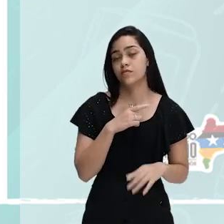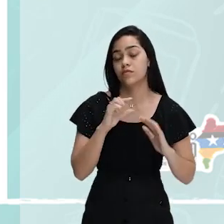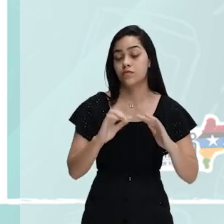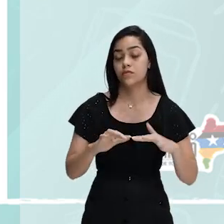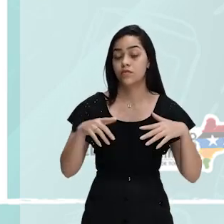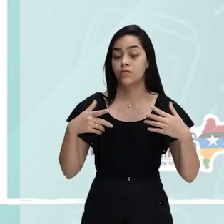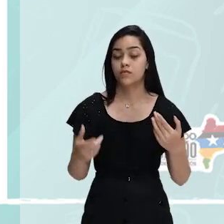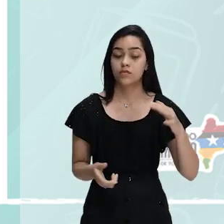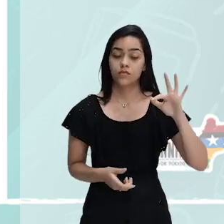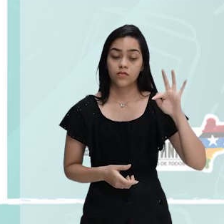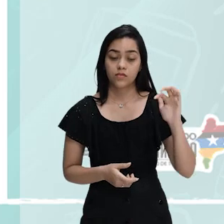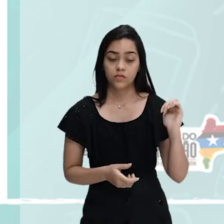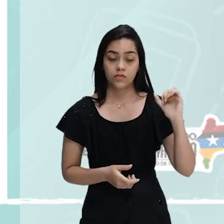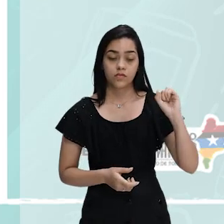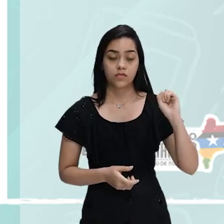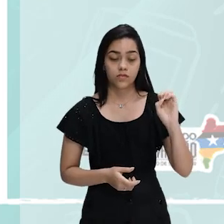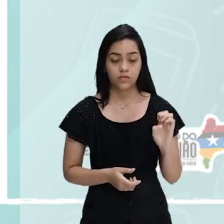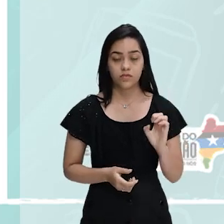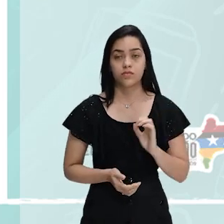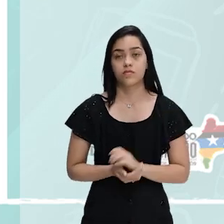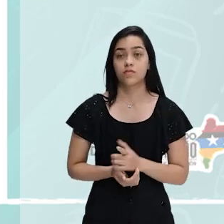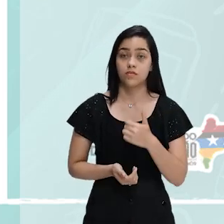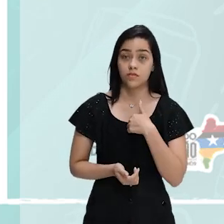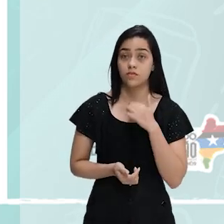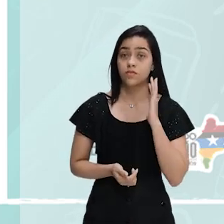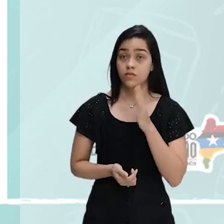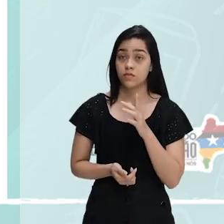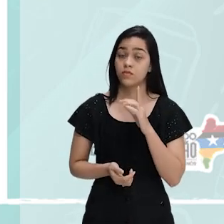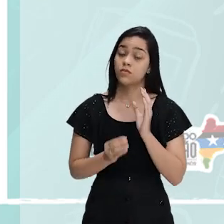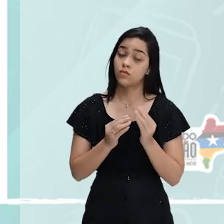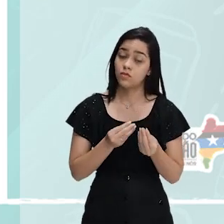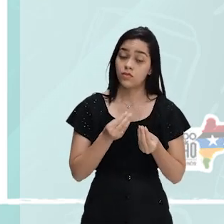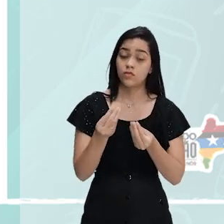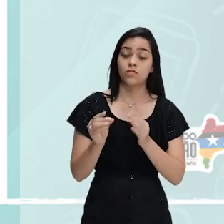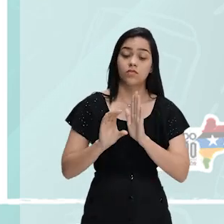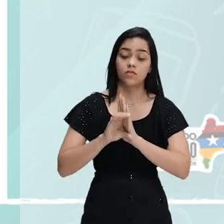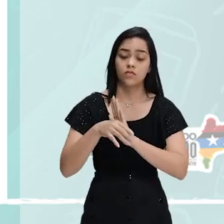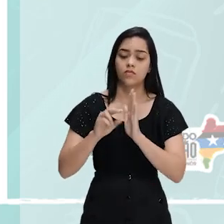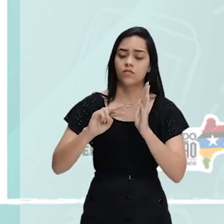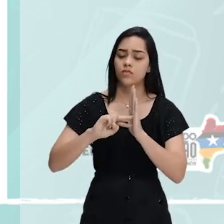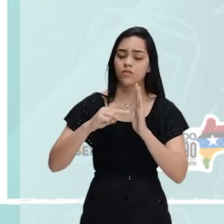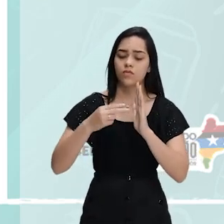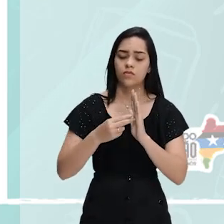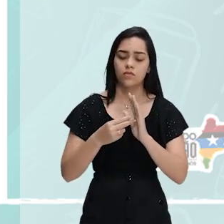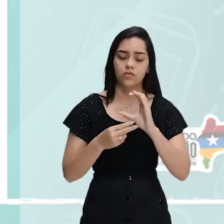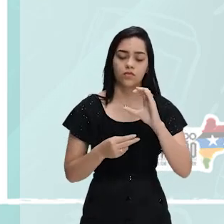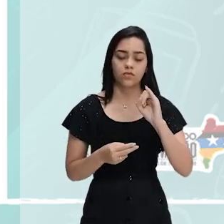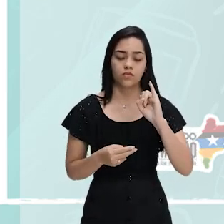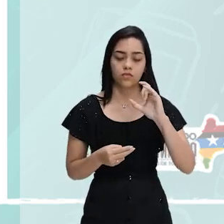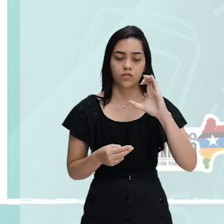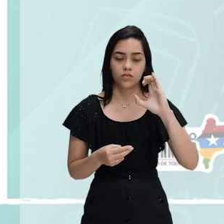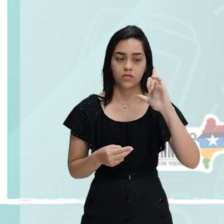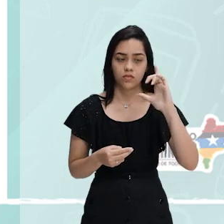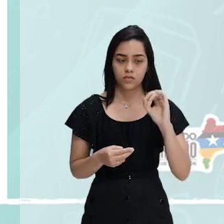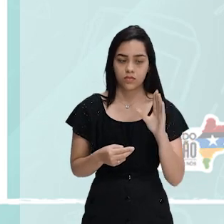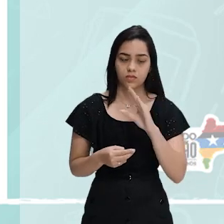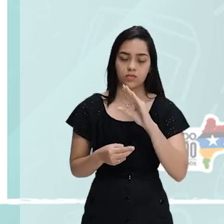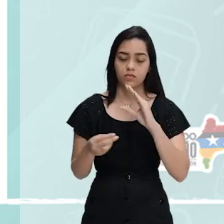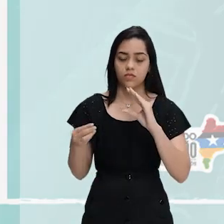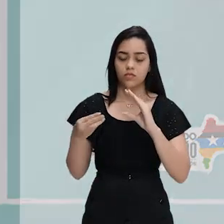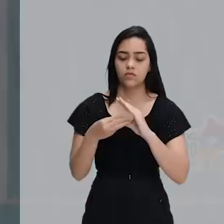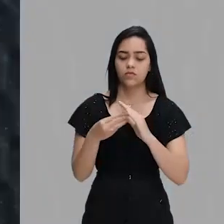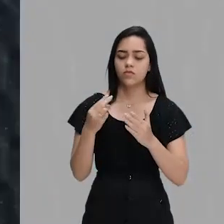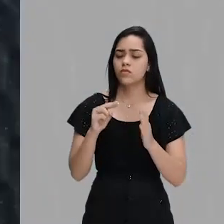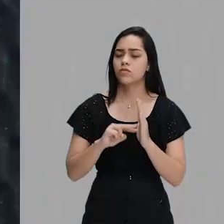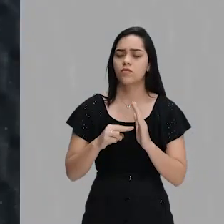é a fase do ciclo celular, que eu vou já dar o conceito para vocês do que é ciclo celular. Mas, primeiramente, o